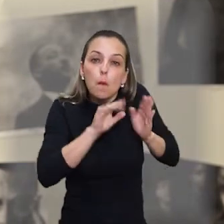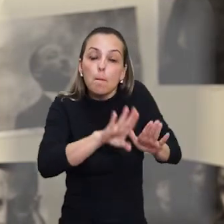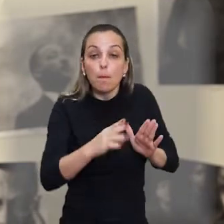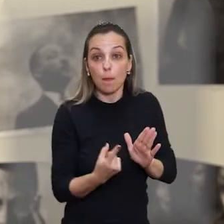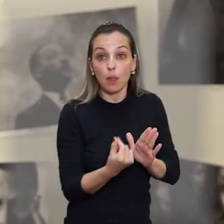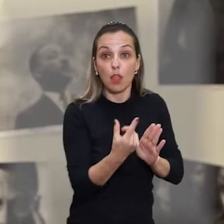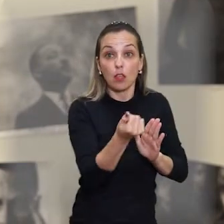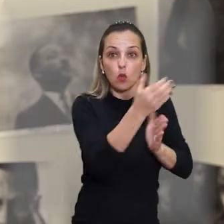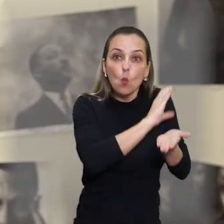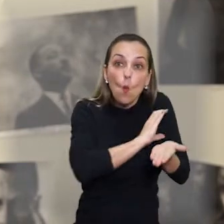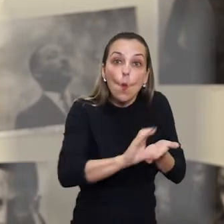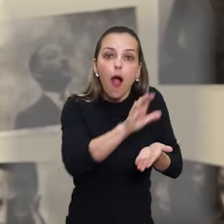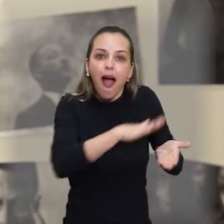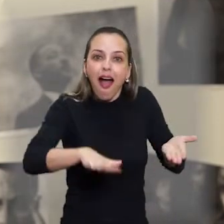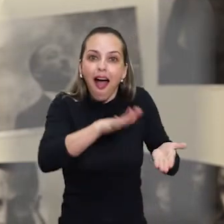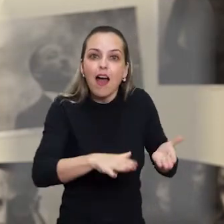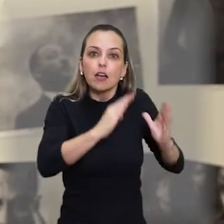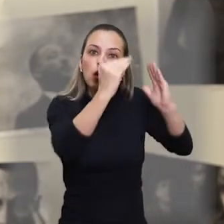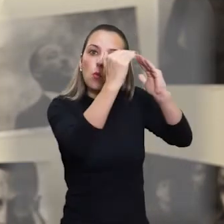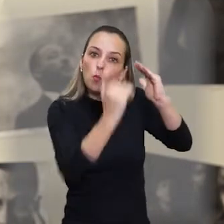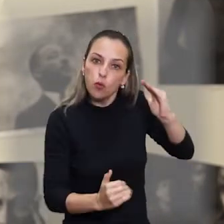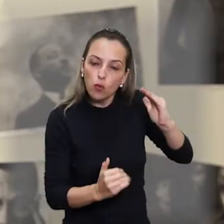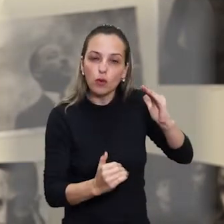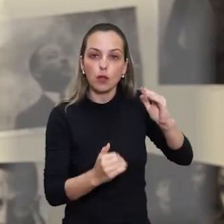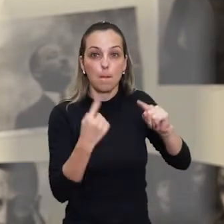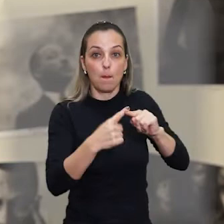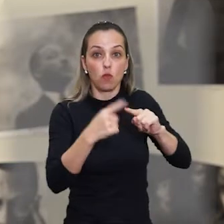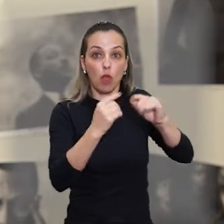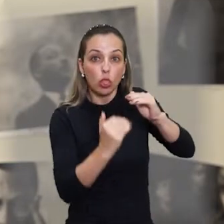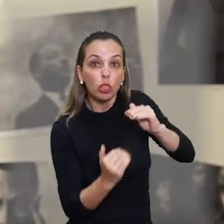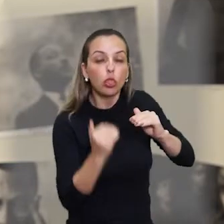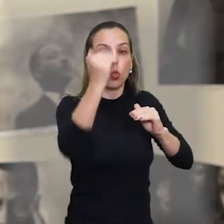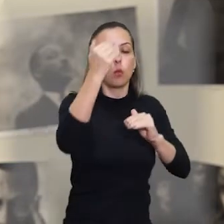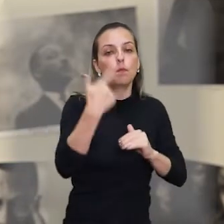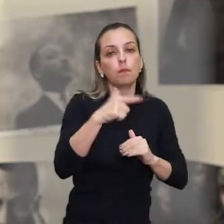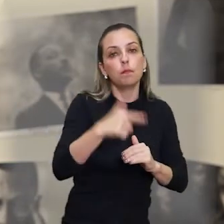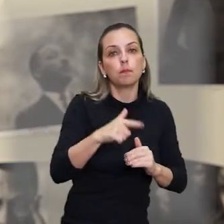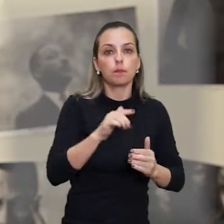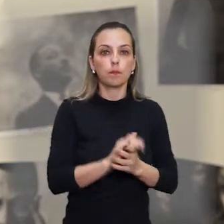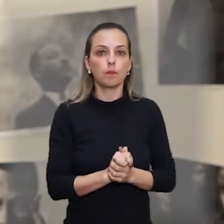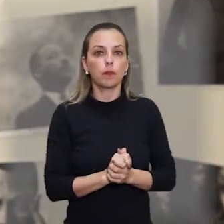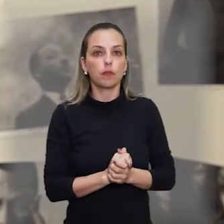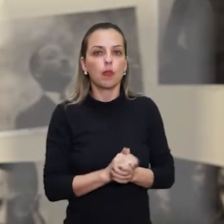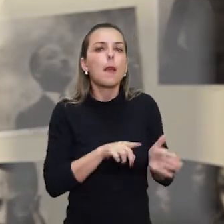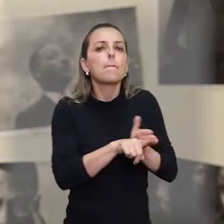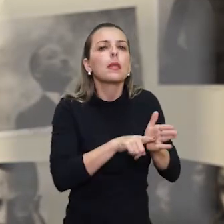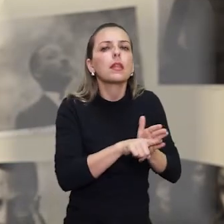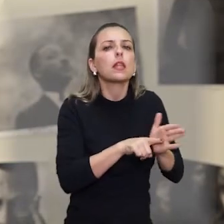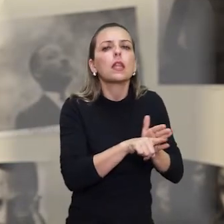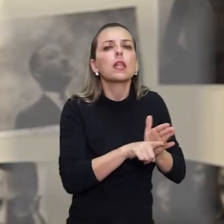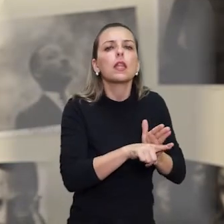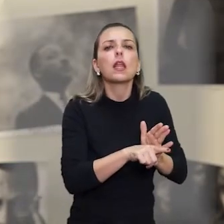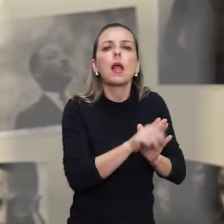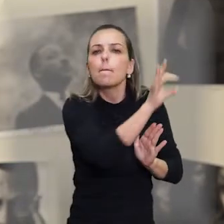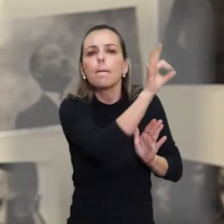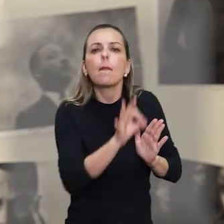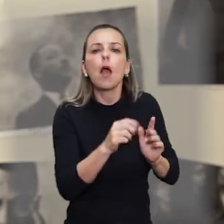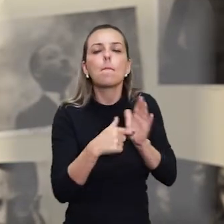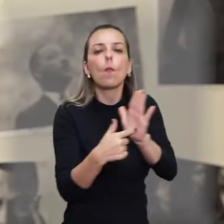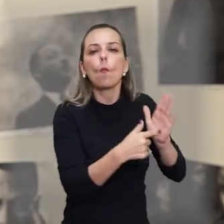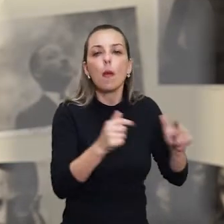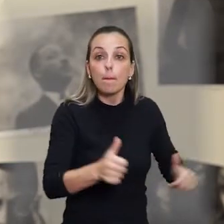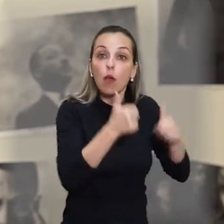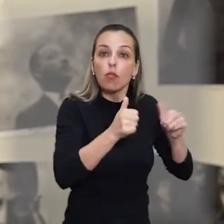impacto no mundo econômico financeiro liberal, e a gente percebe também que saiu a matéria de 50% numa semana, na semana